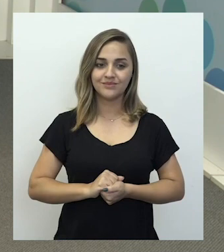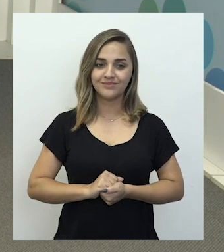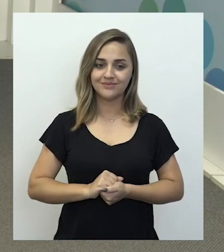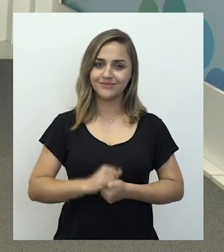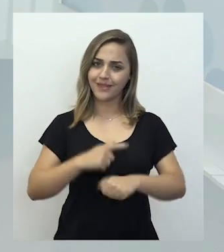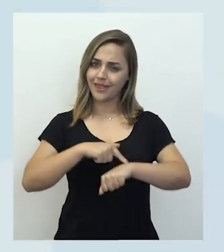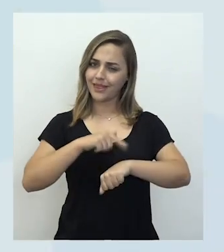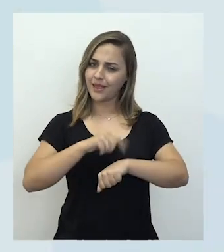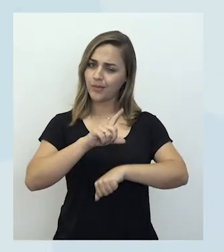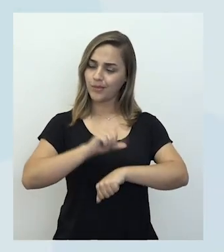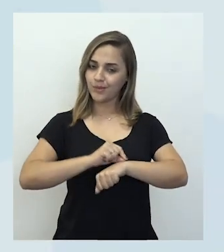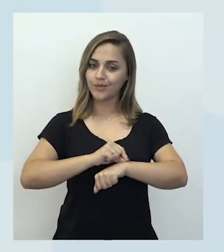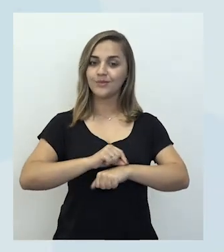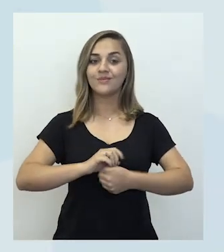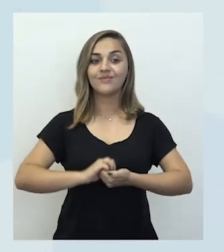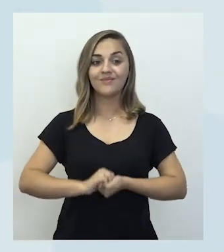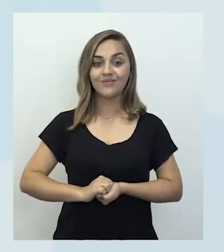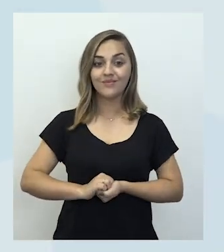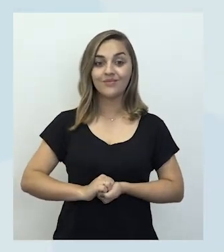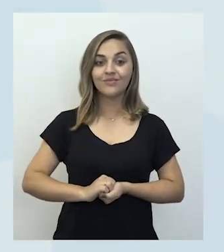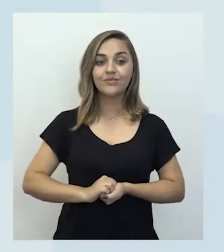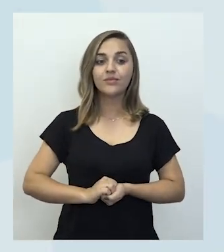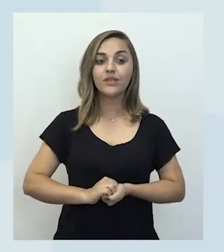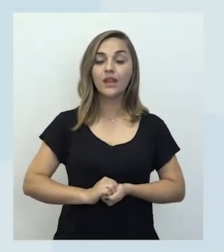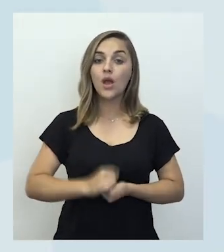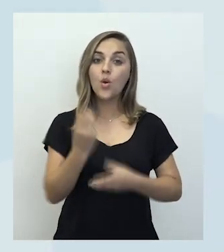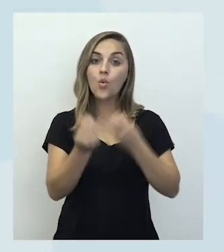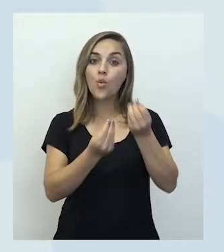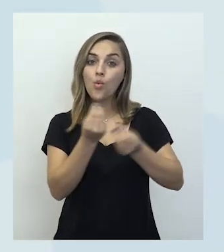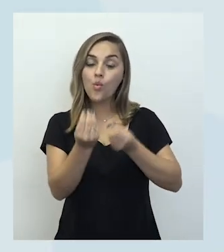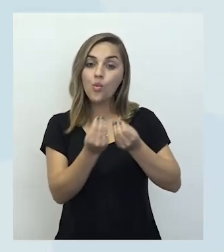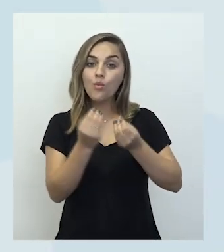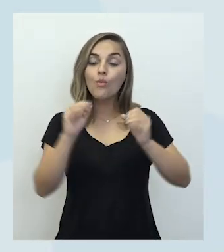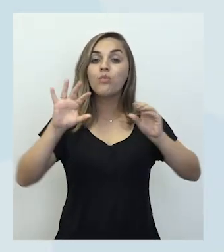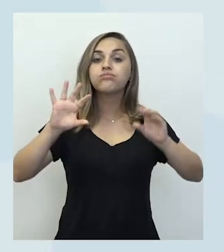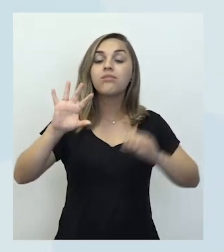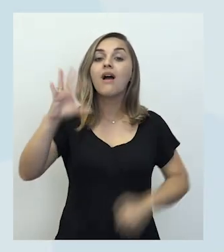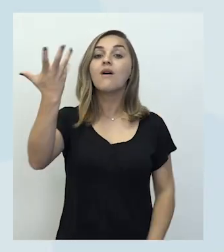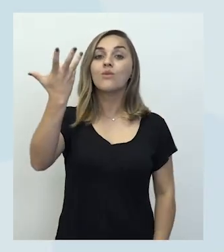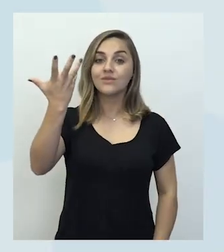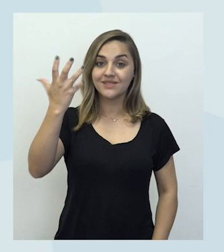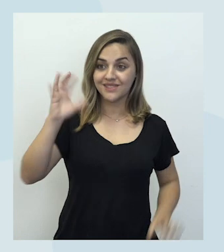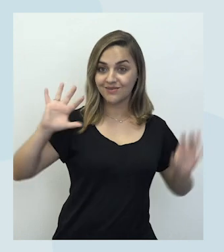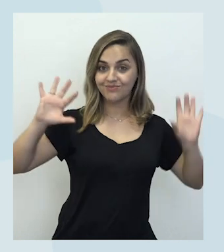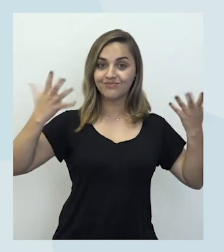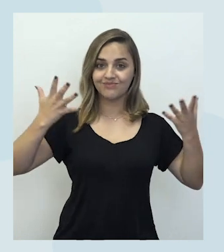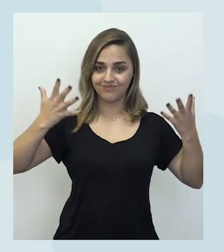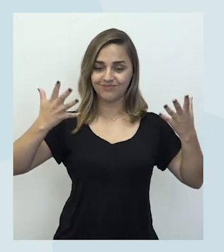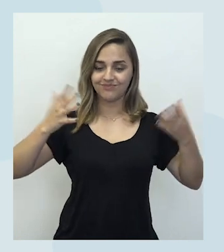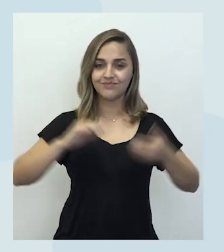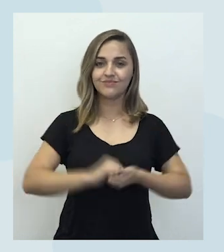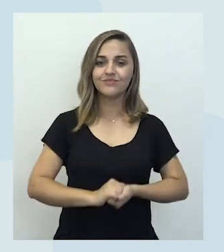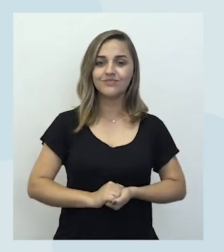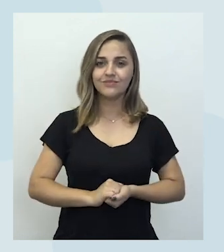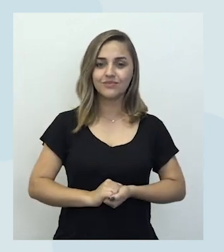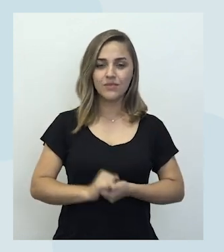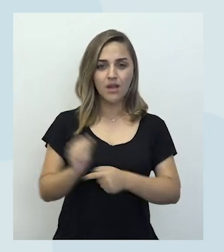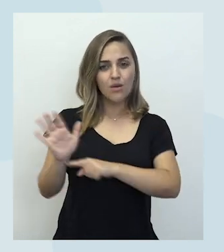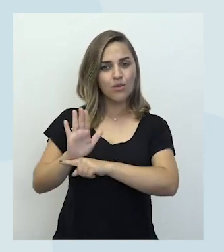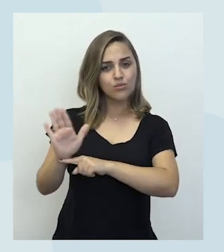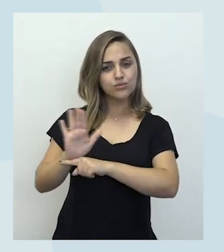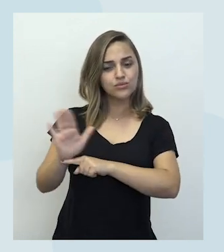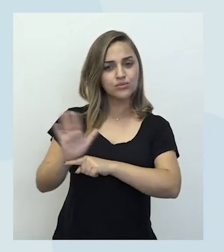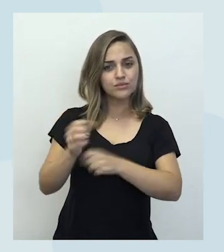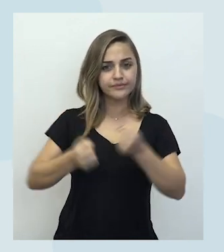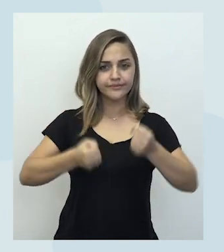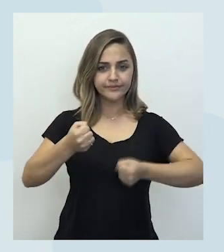pouco tempo agora, gente. De que forma vai acontecer o evento? De que forma